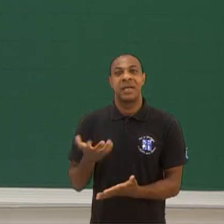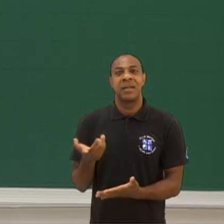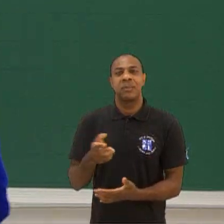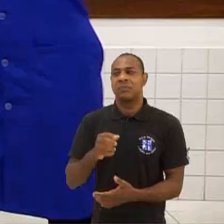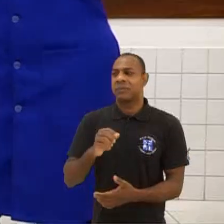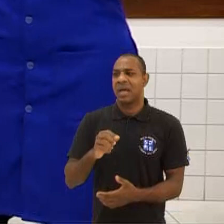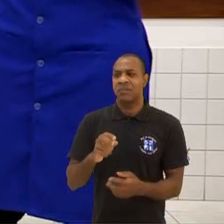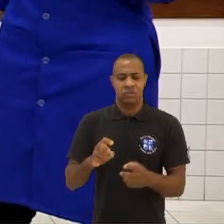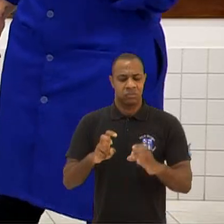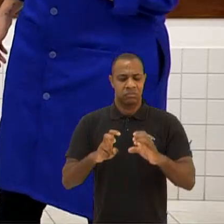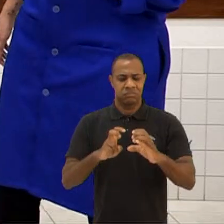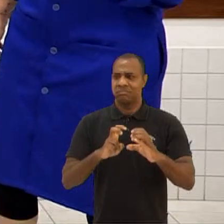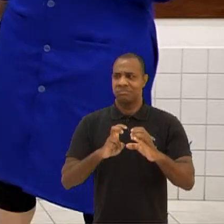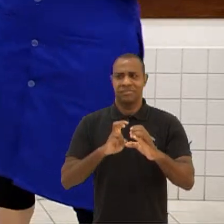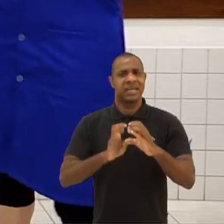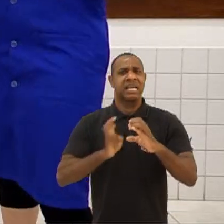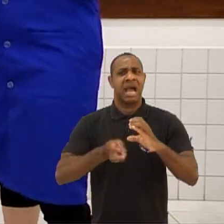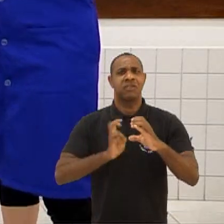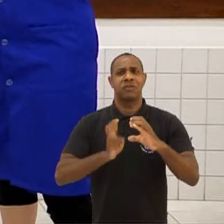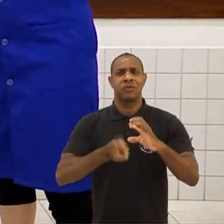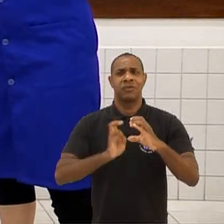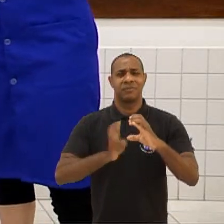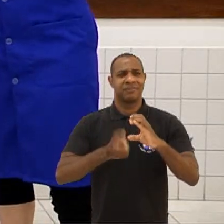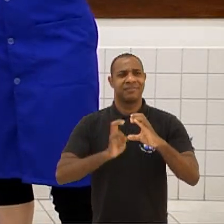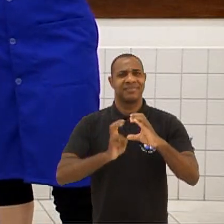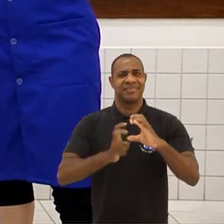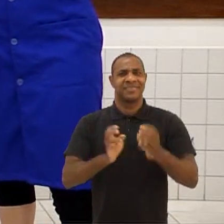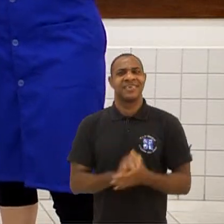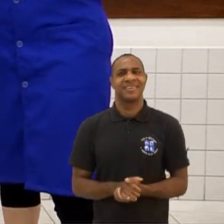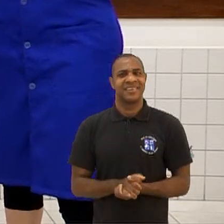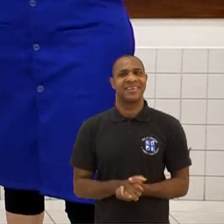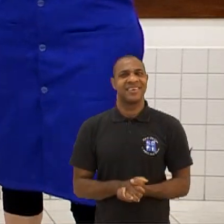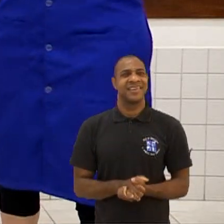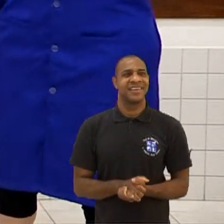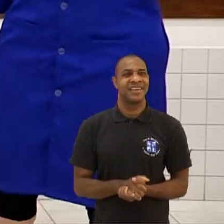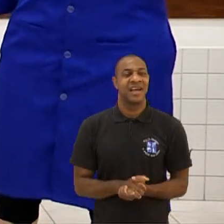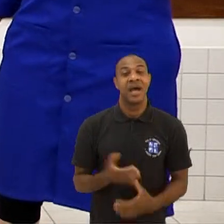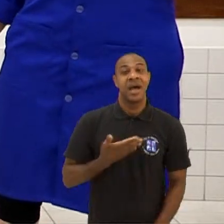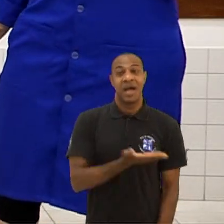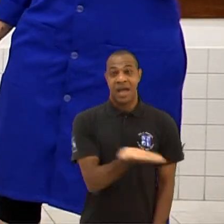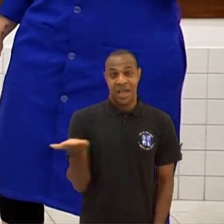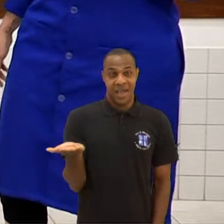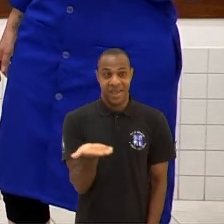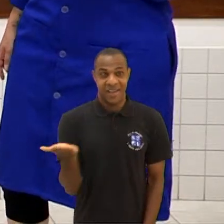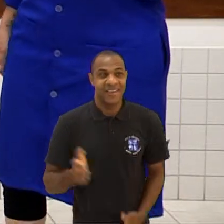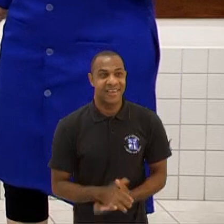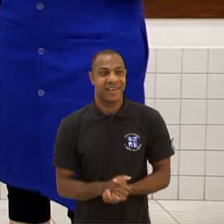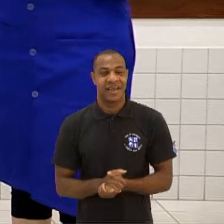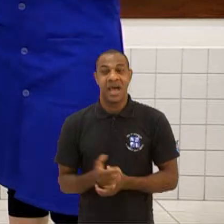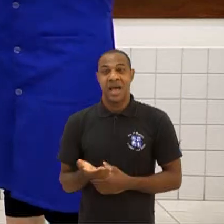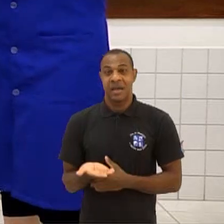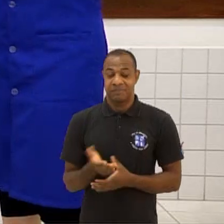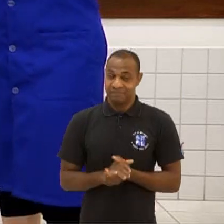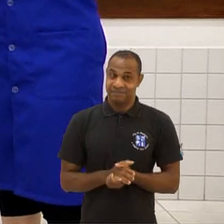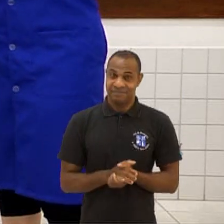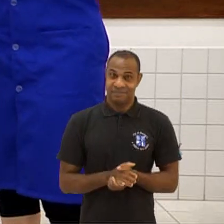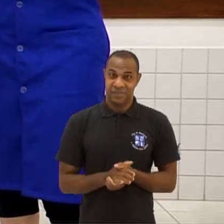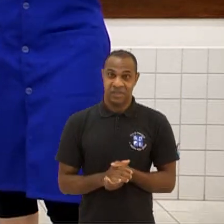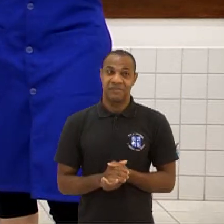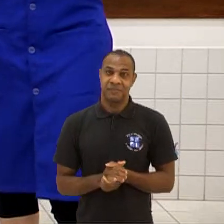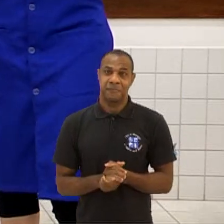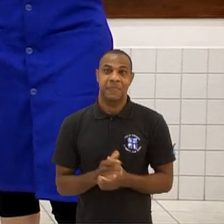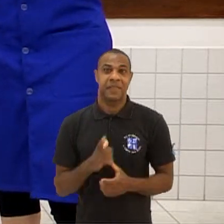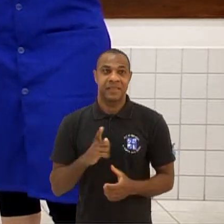Cajuru. Muito bem. E aí, foi mais de 10 livros, professor? Espero que o pessoal... O pessoal do YouTube está dizendo que é falso. É, que é